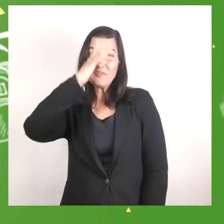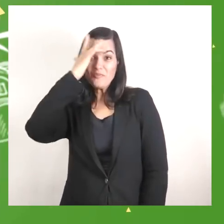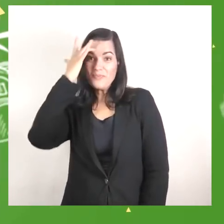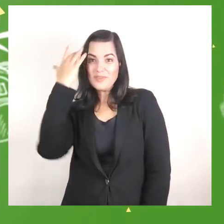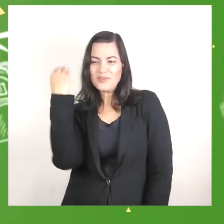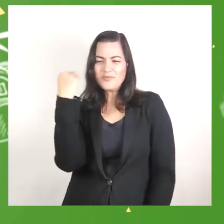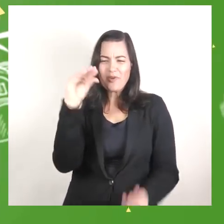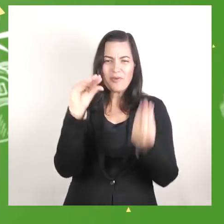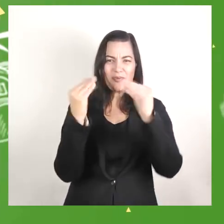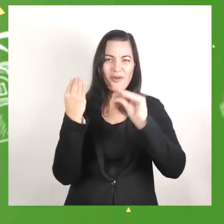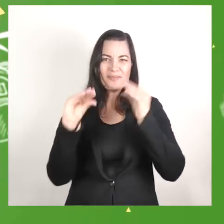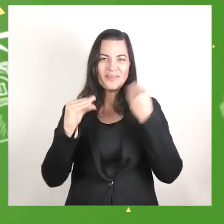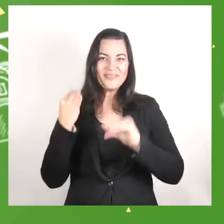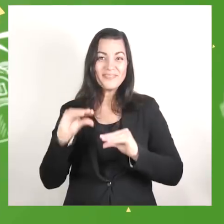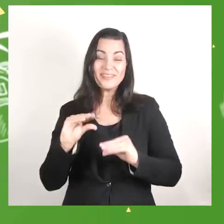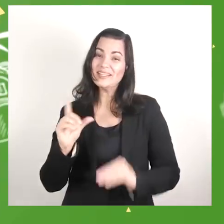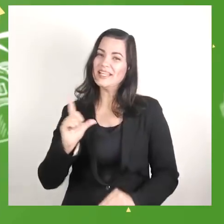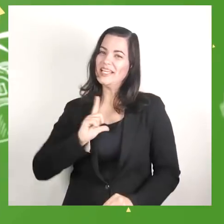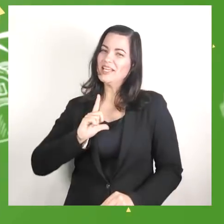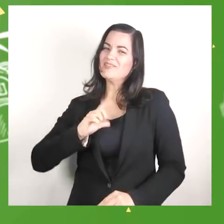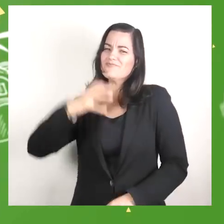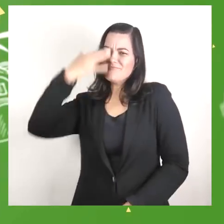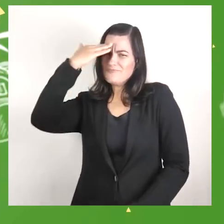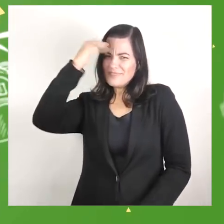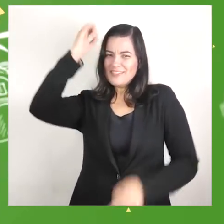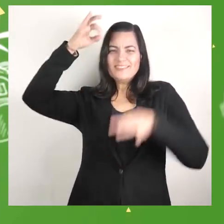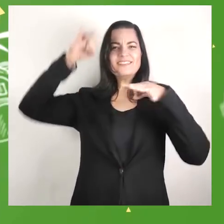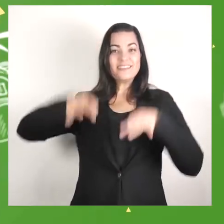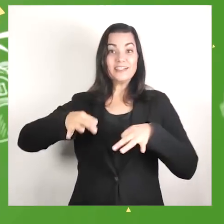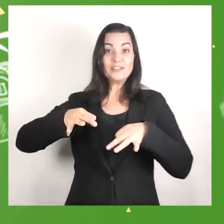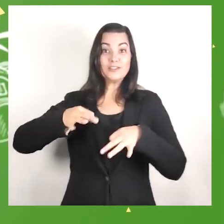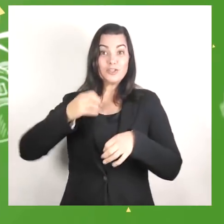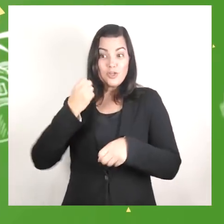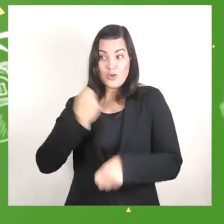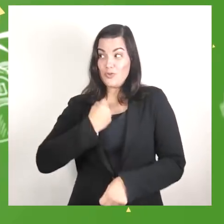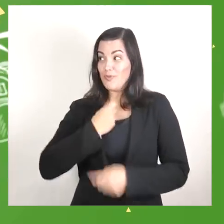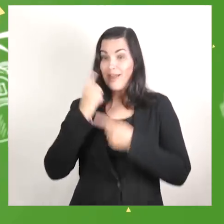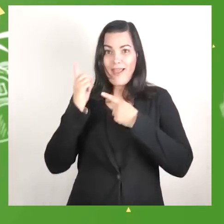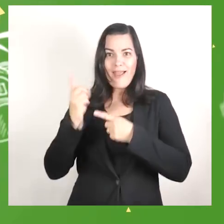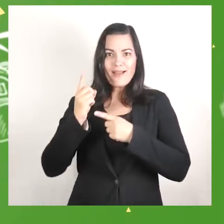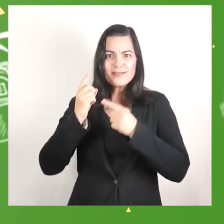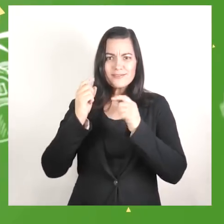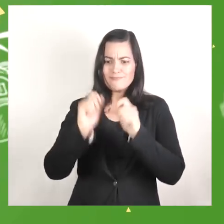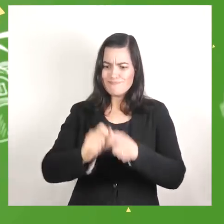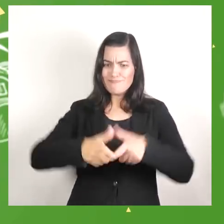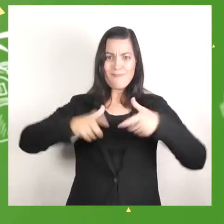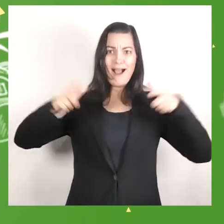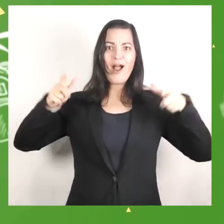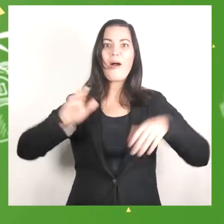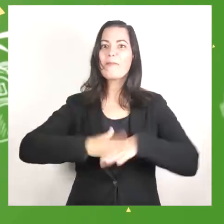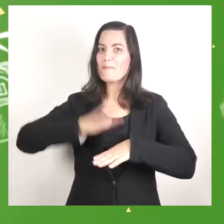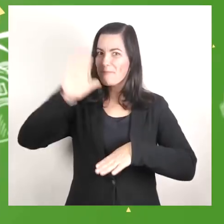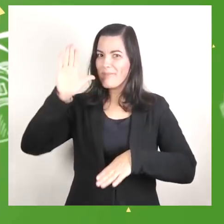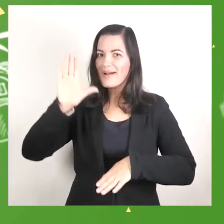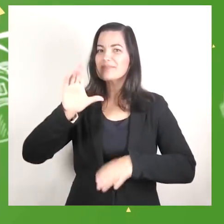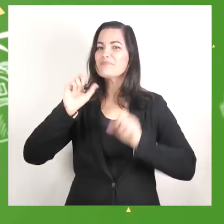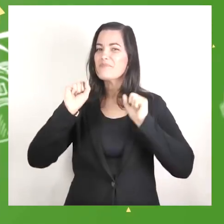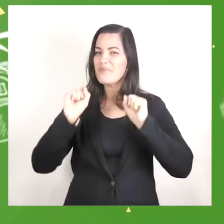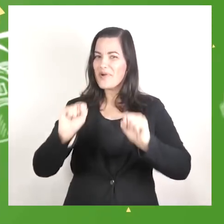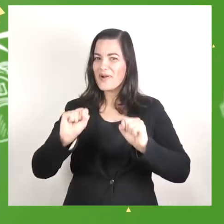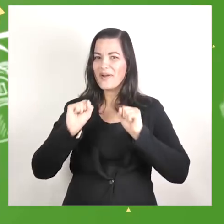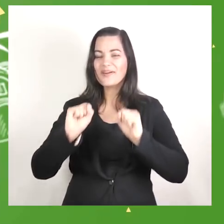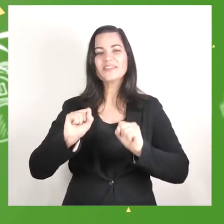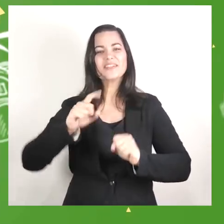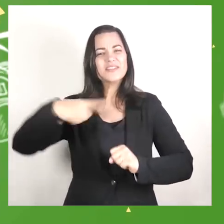939 contribuições. Eu tenho certeza que esse número pode aumentar bastante e vamos ter